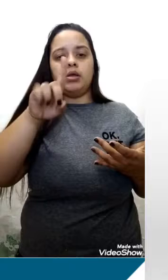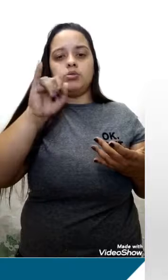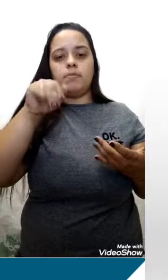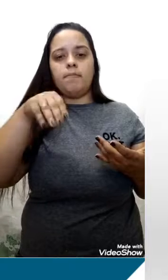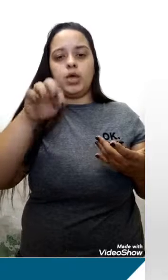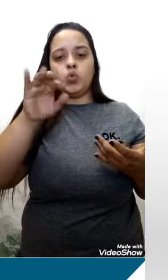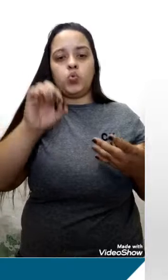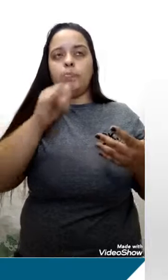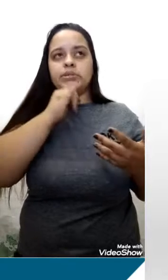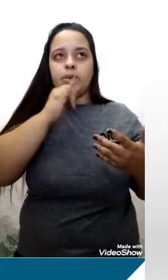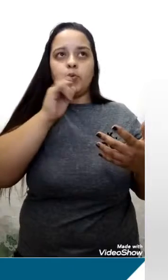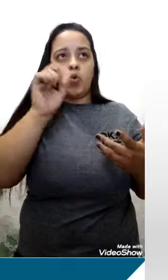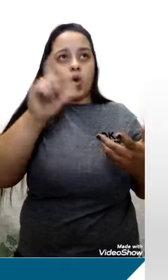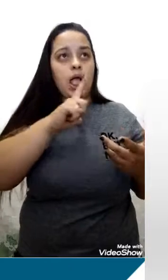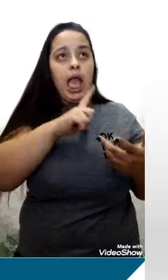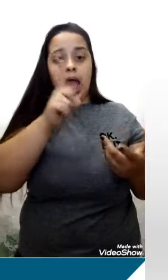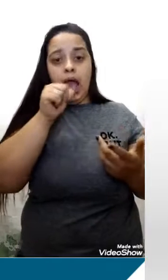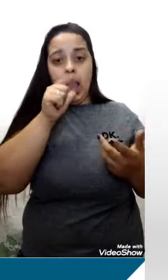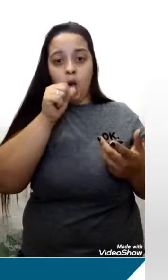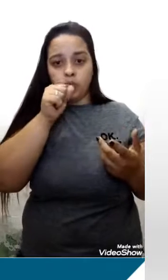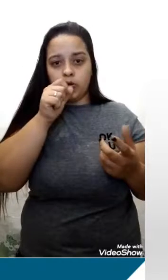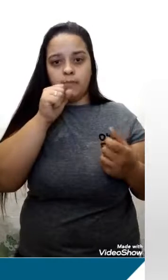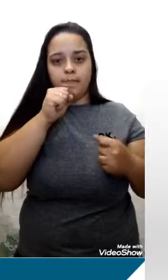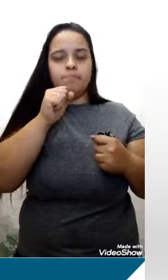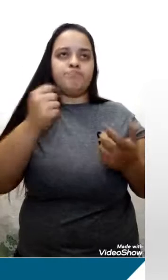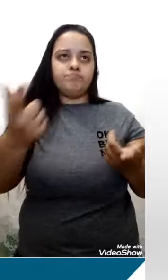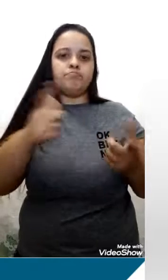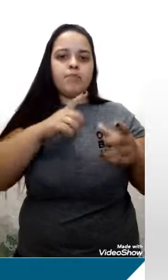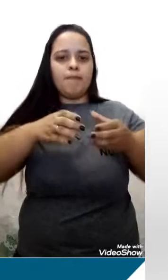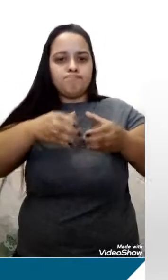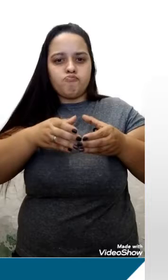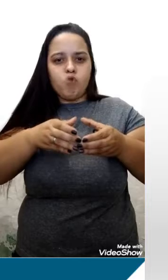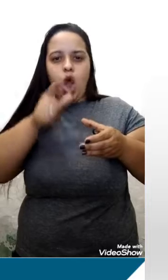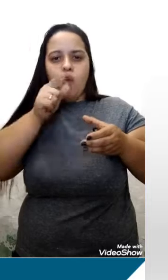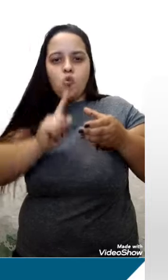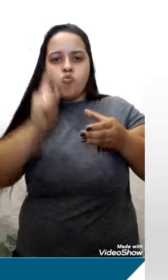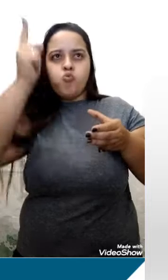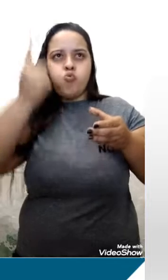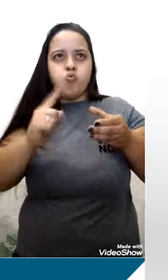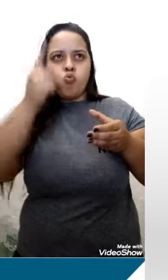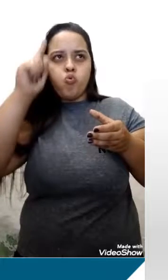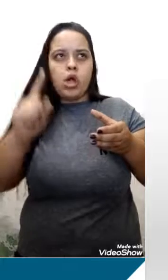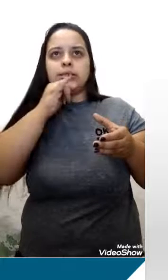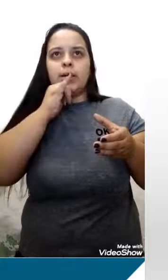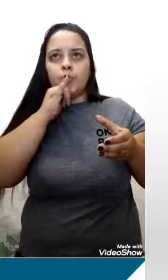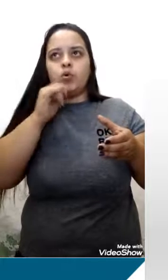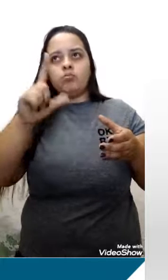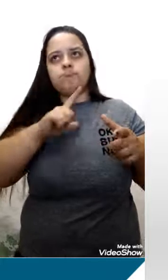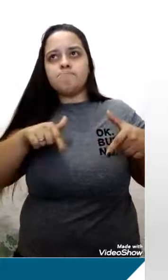rendimento. Suponhamos que uma bomba d'água tenha realizado um trabalho total de 8 vezes 10 à quarta